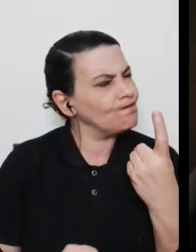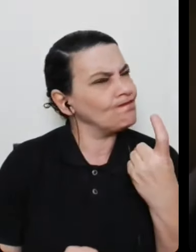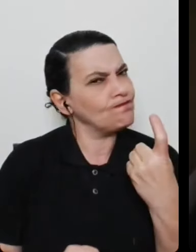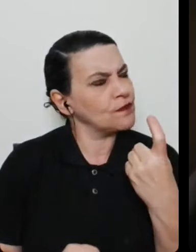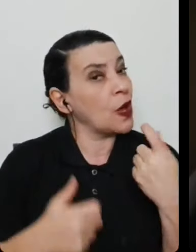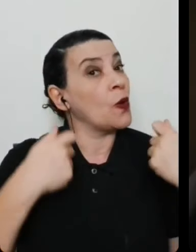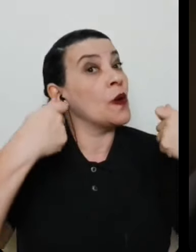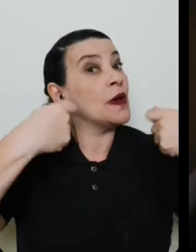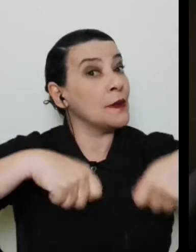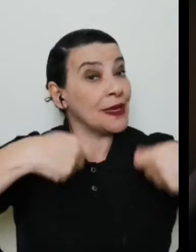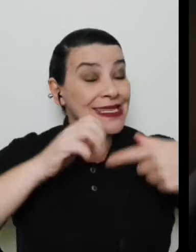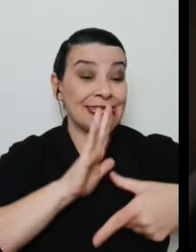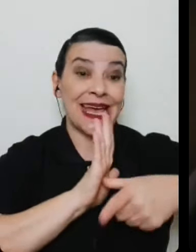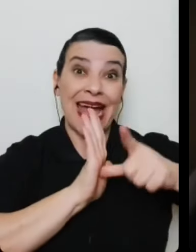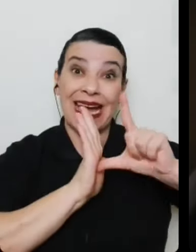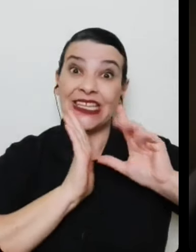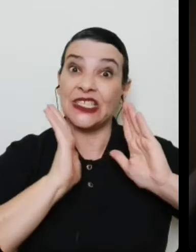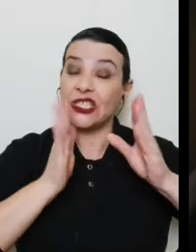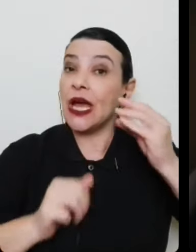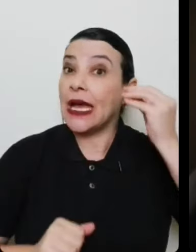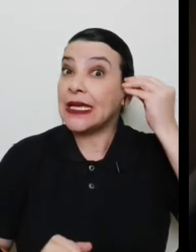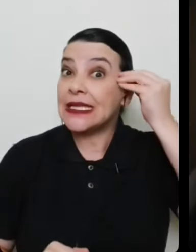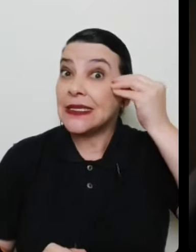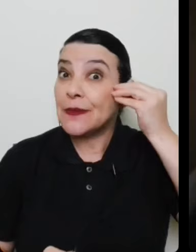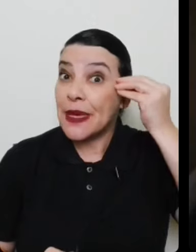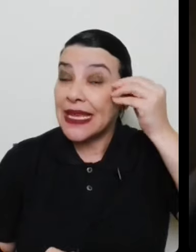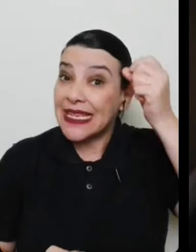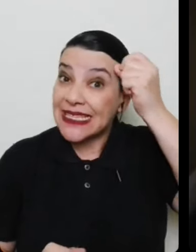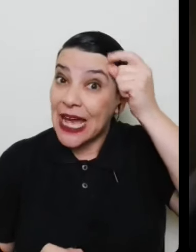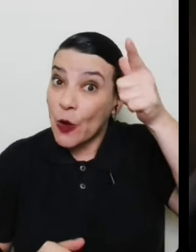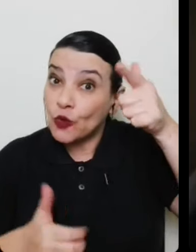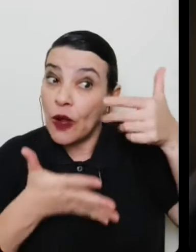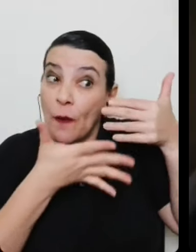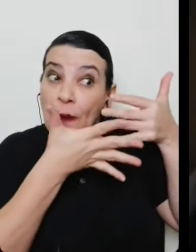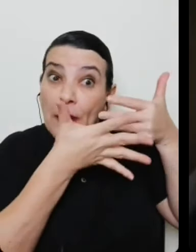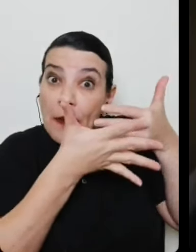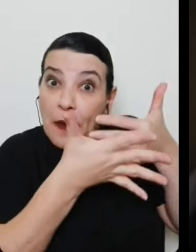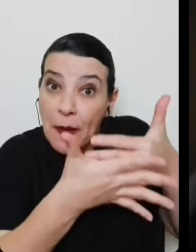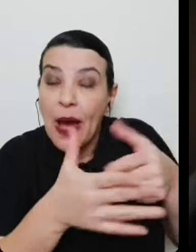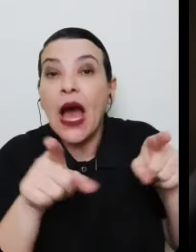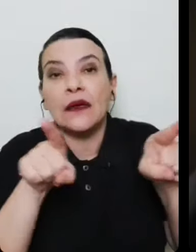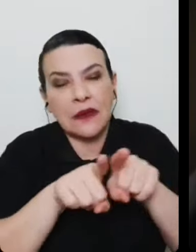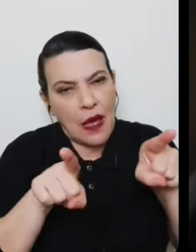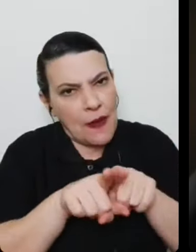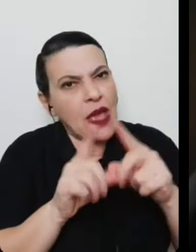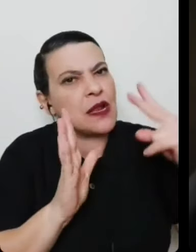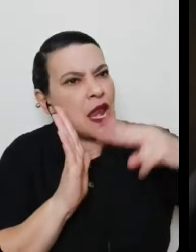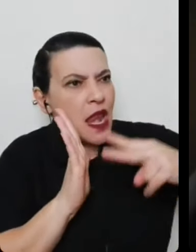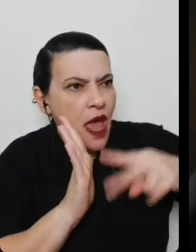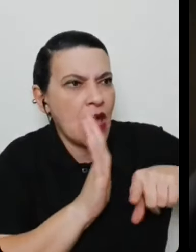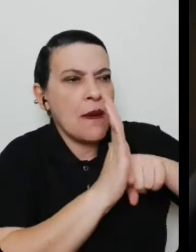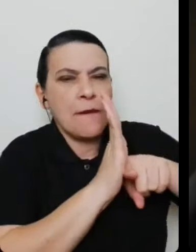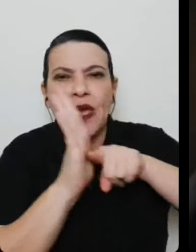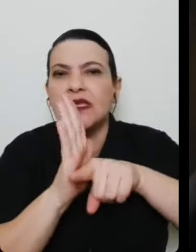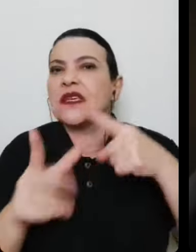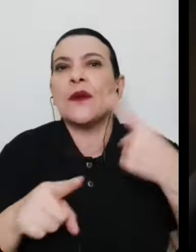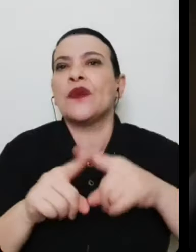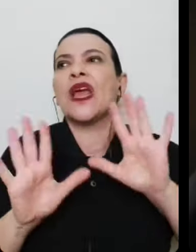haja uma bagagem cultural, uma bagagem de leitura, porque não é uma questão de